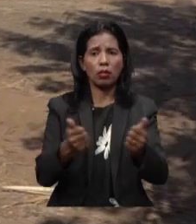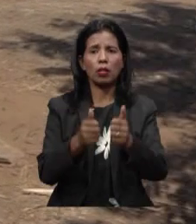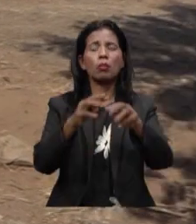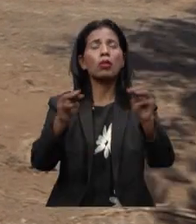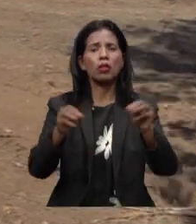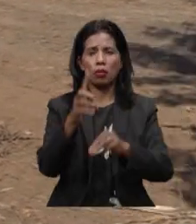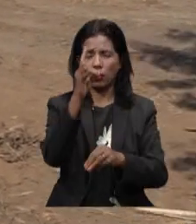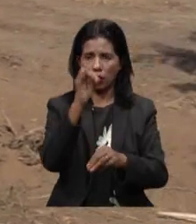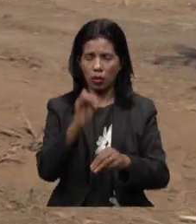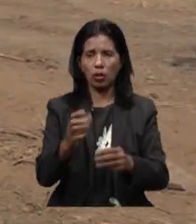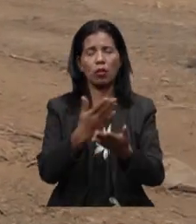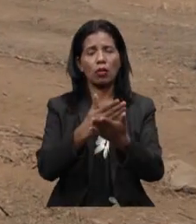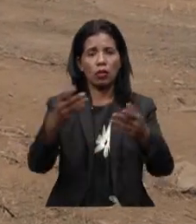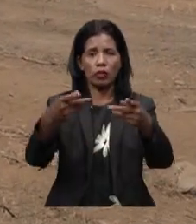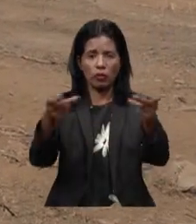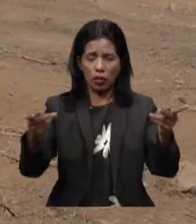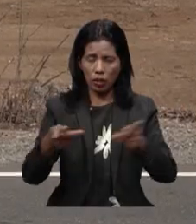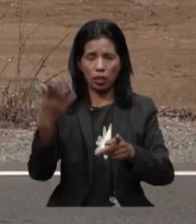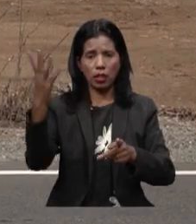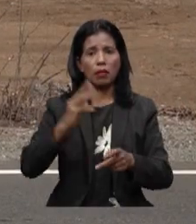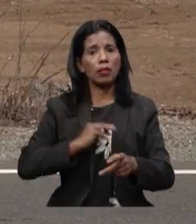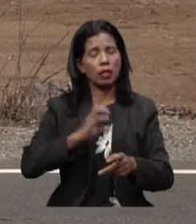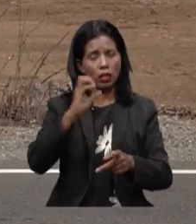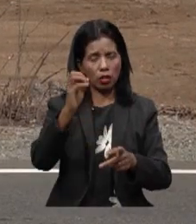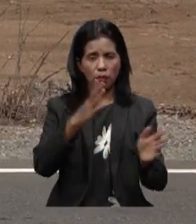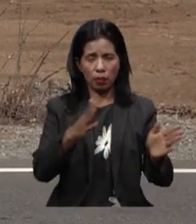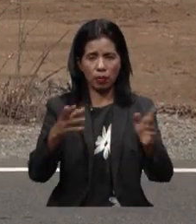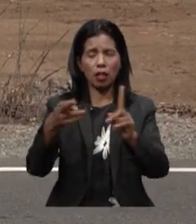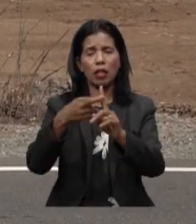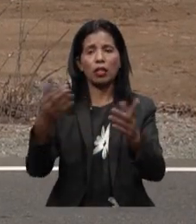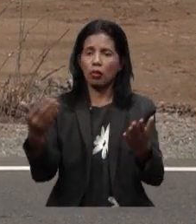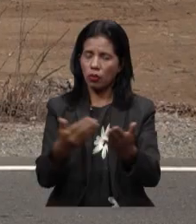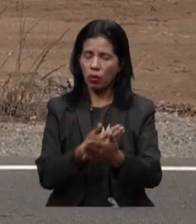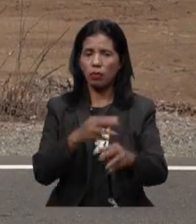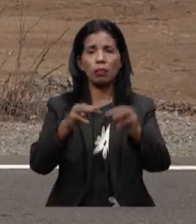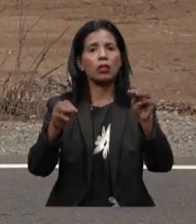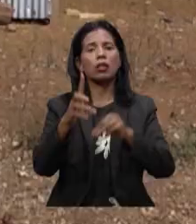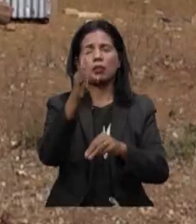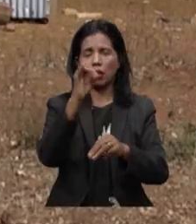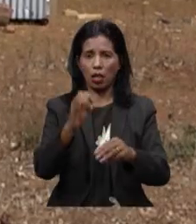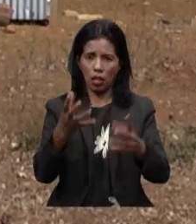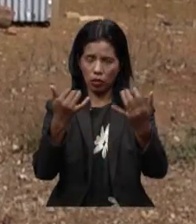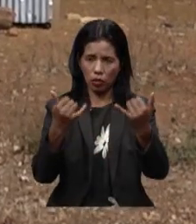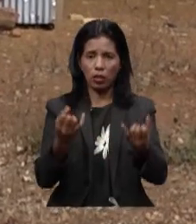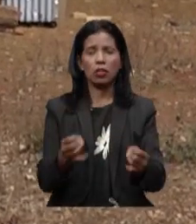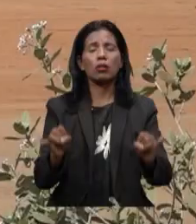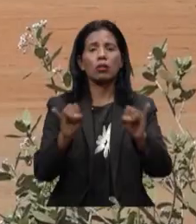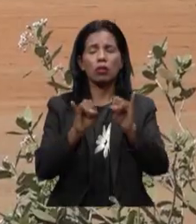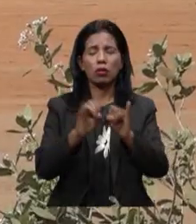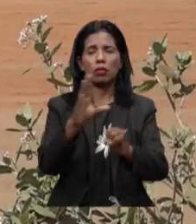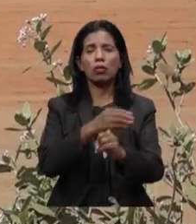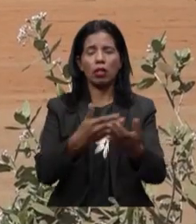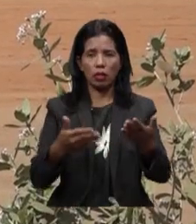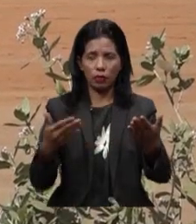dili, so sa ona rai iha metinaru, ho de prepara cemitério público fon ba município dili. Daudau ne instituto gestão